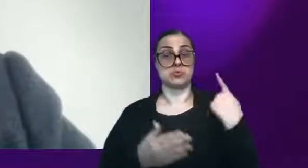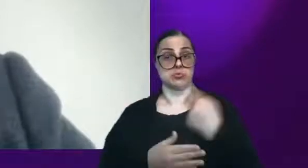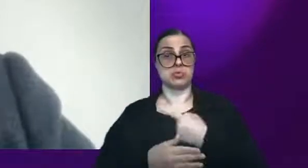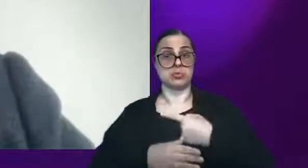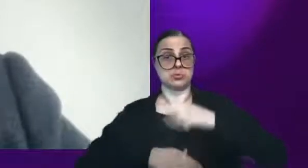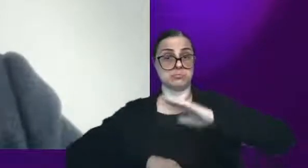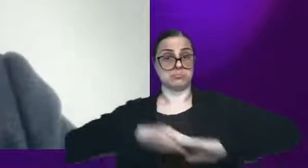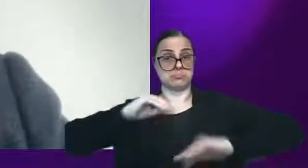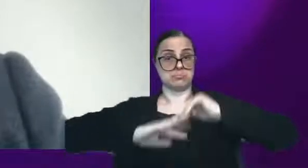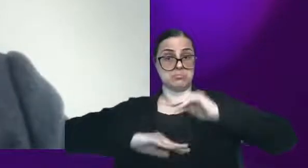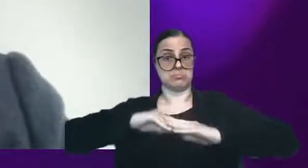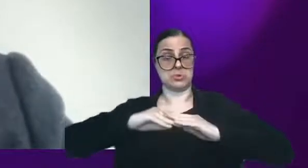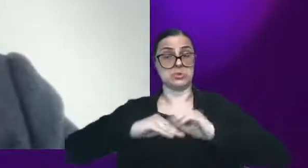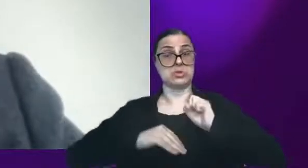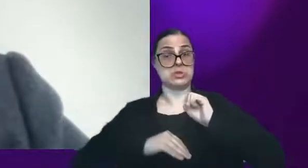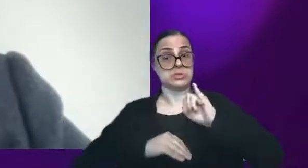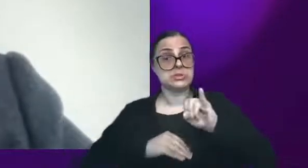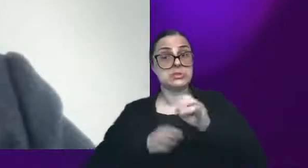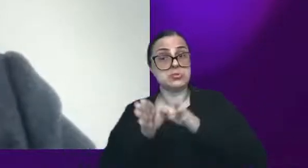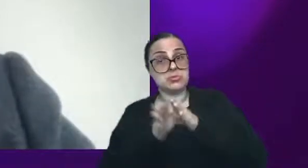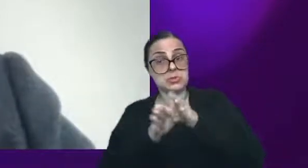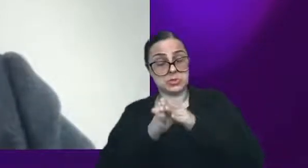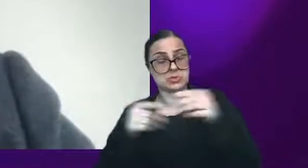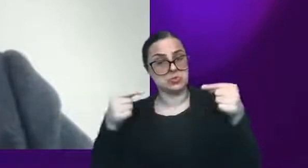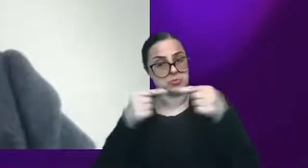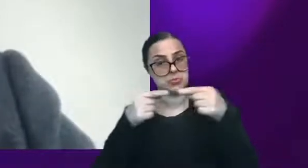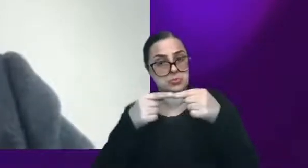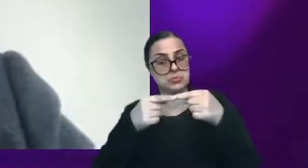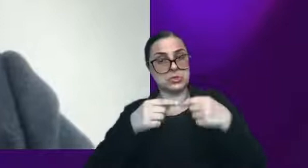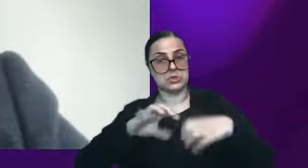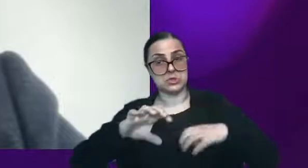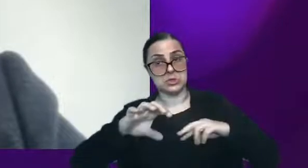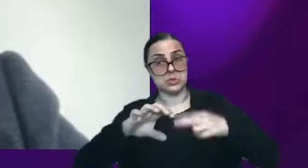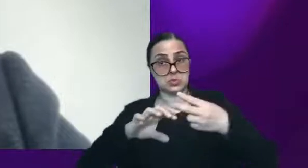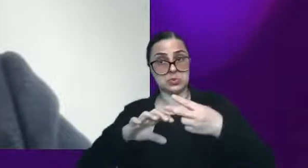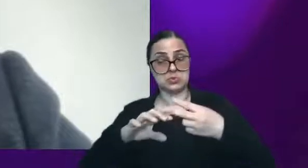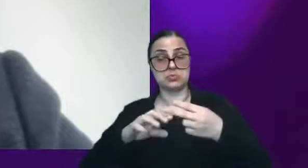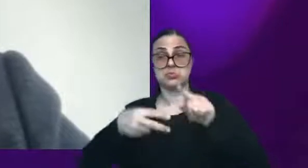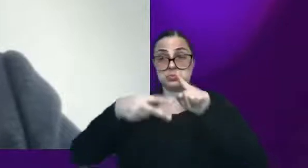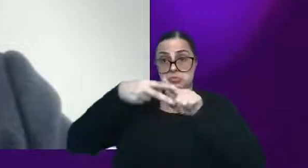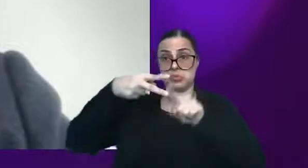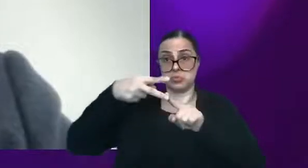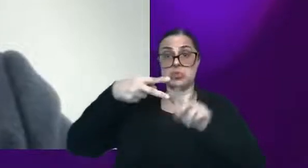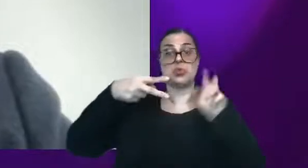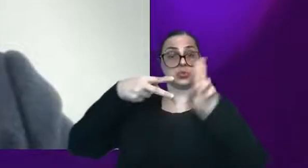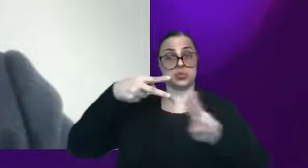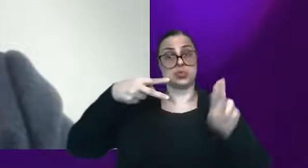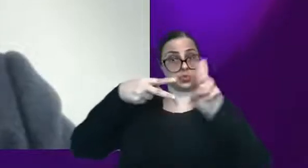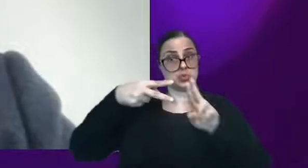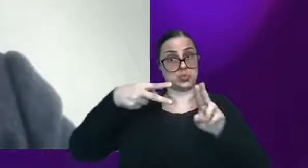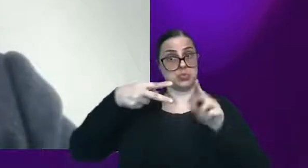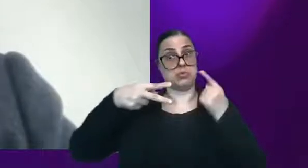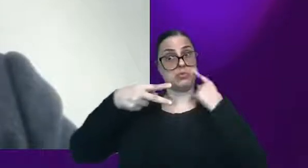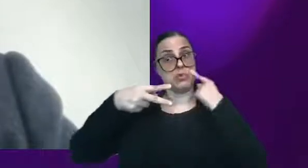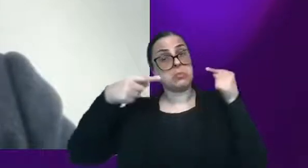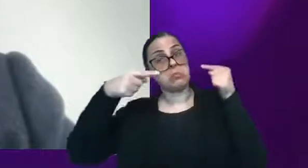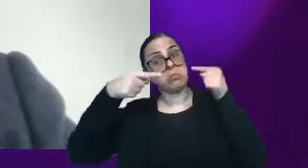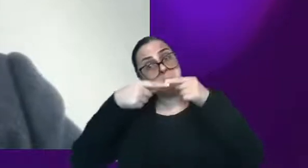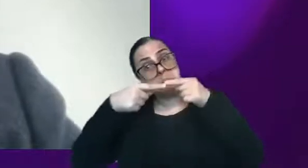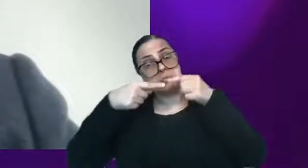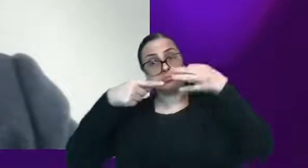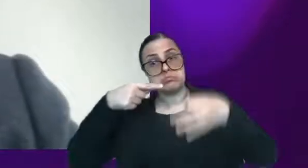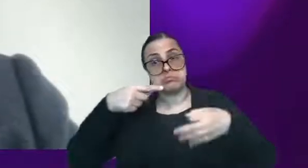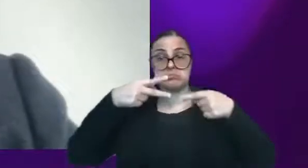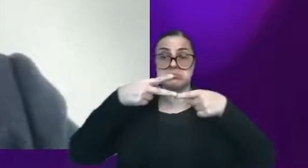indicar os doentes para transplante. Normalmente, até 2 critérios aceitamos para transplante. É fundamental